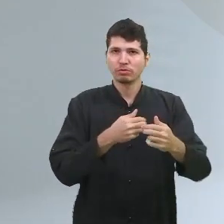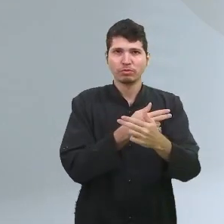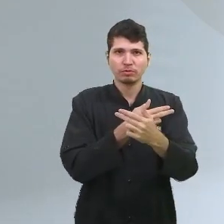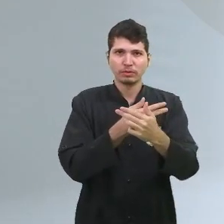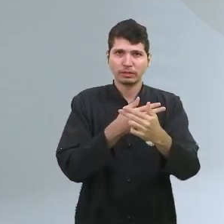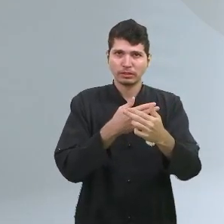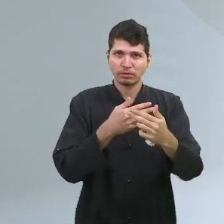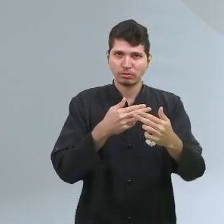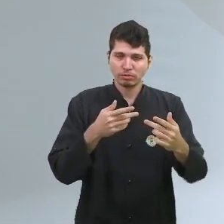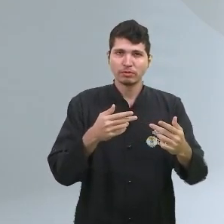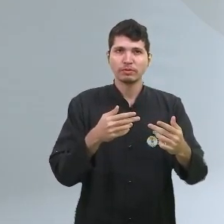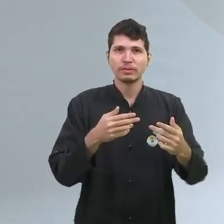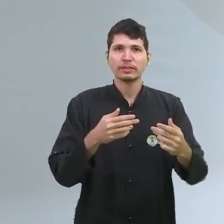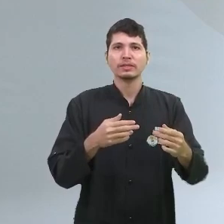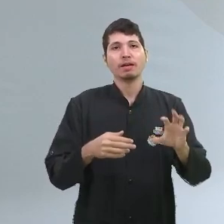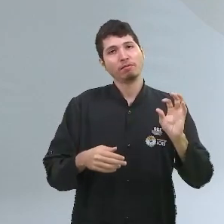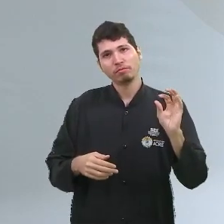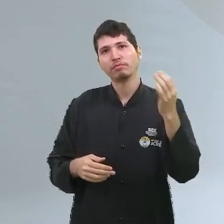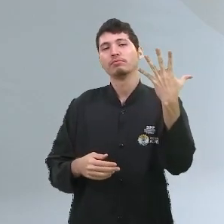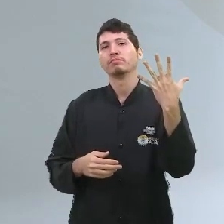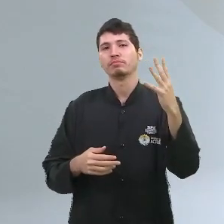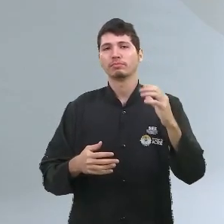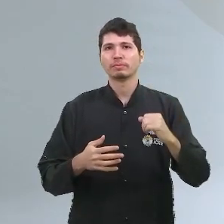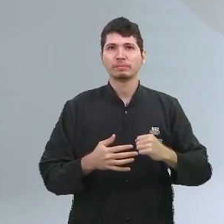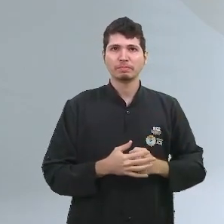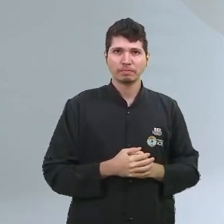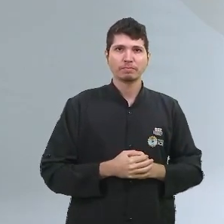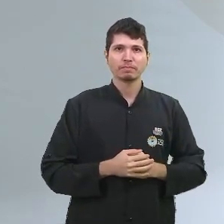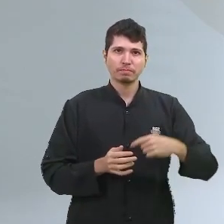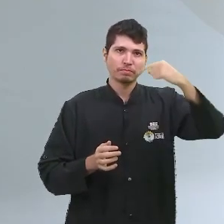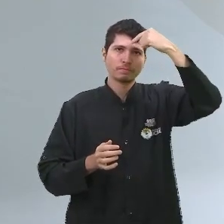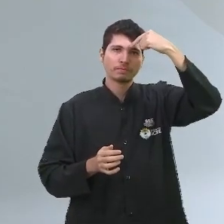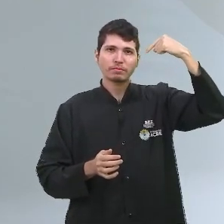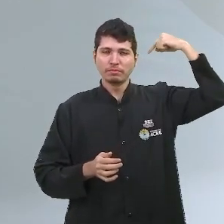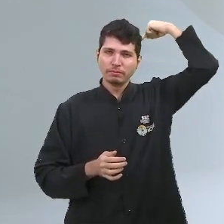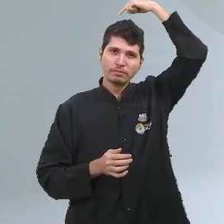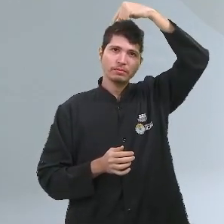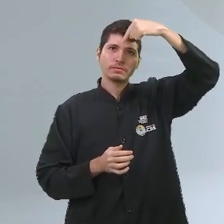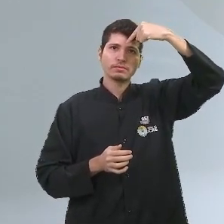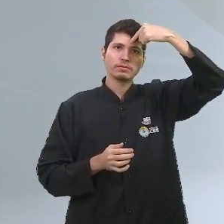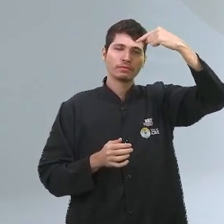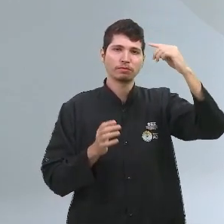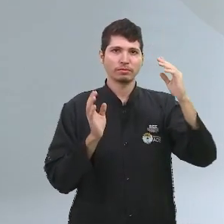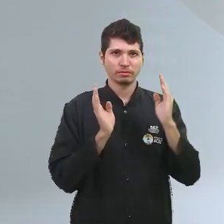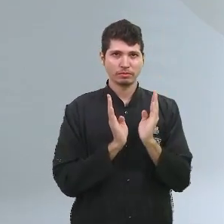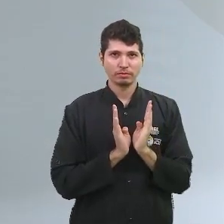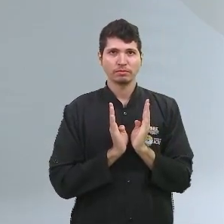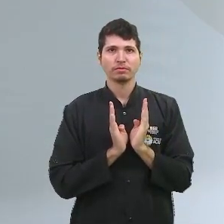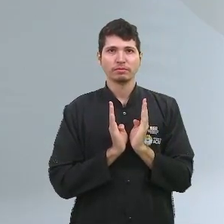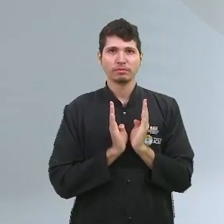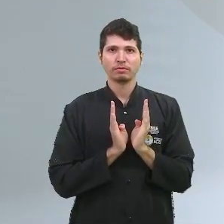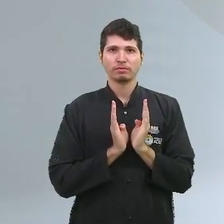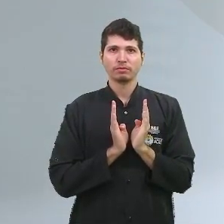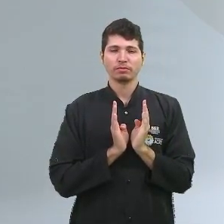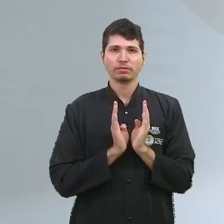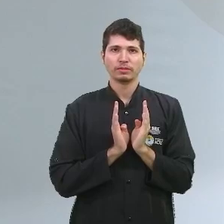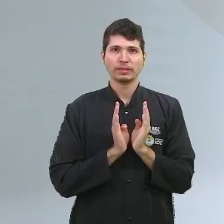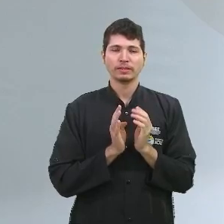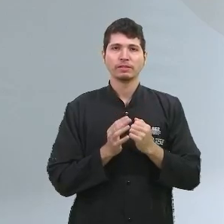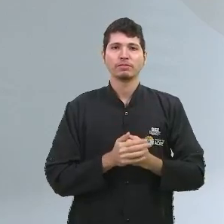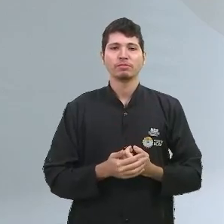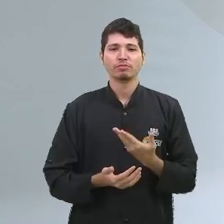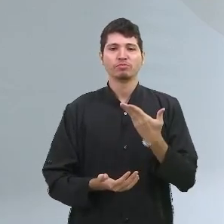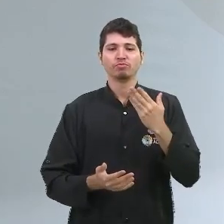a retornar então Santo Tomás de Aquino ele vai retomar O Pensamento